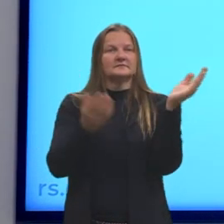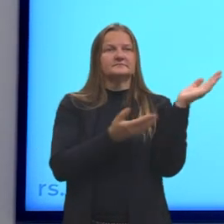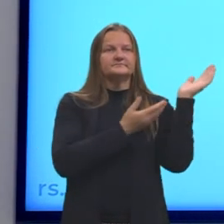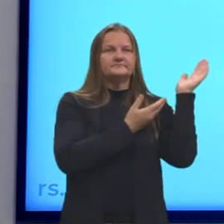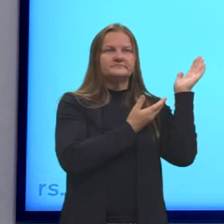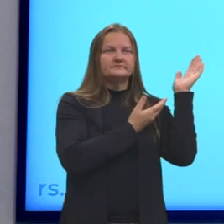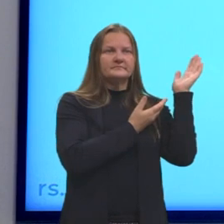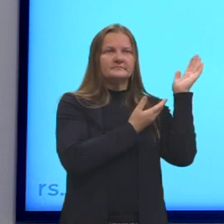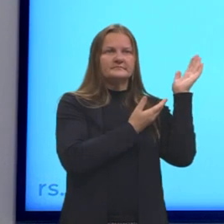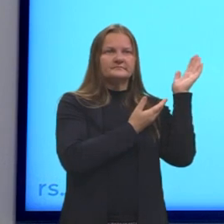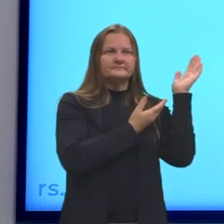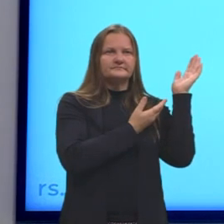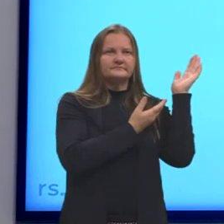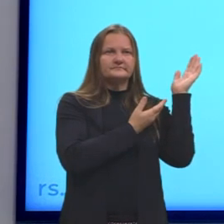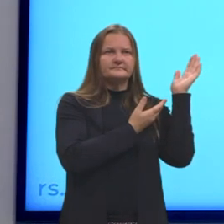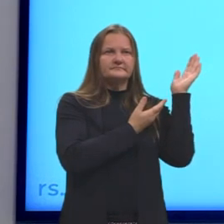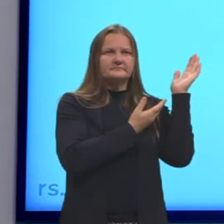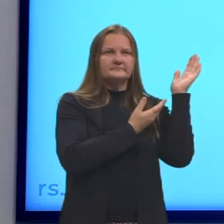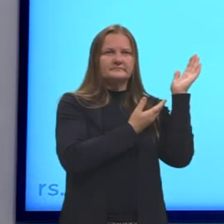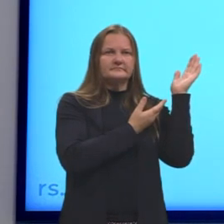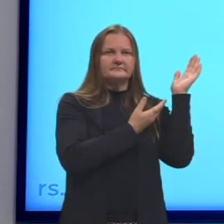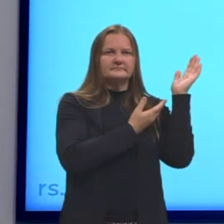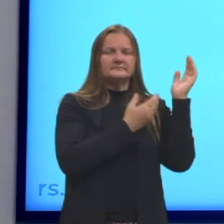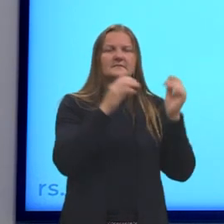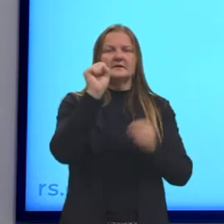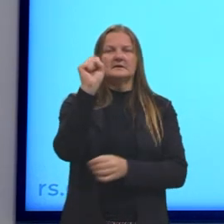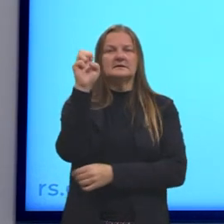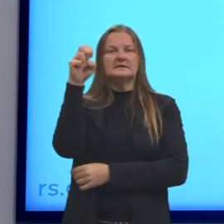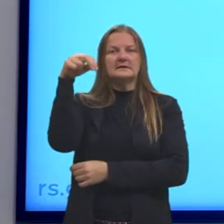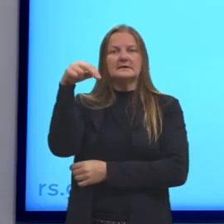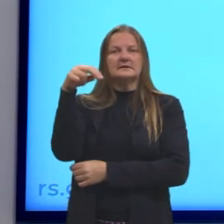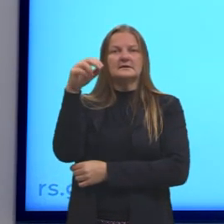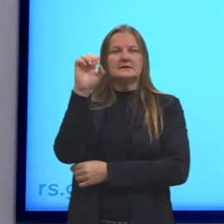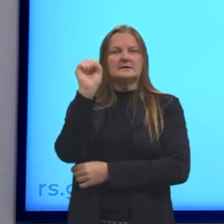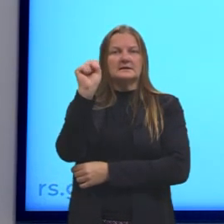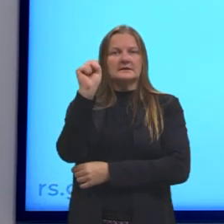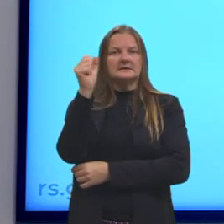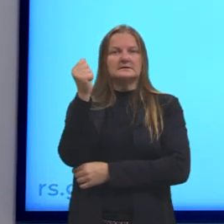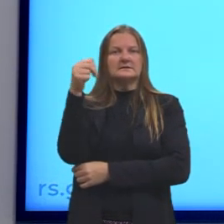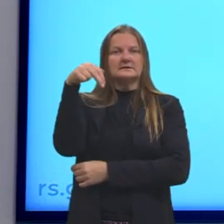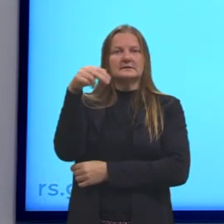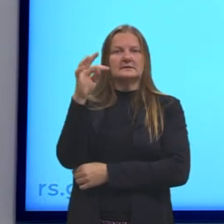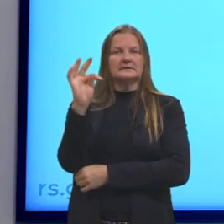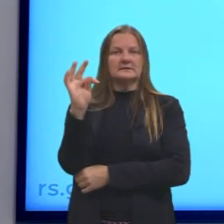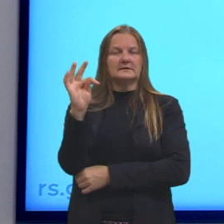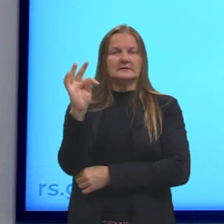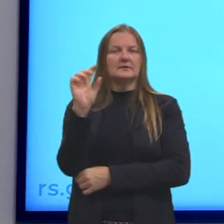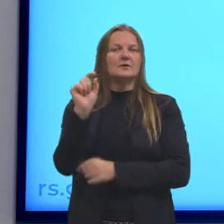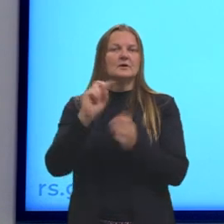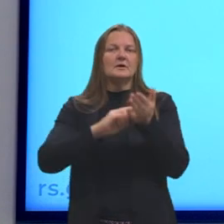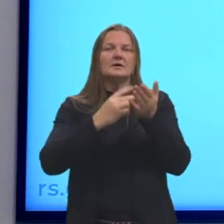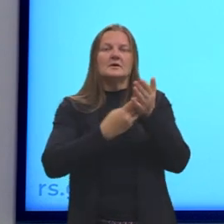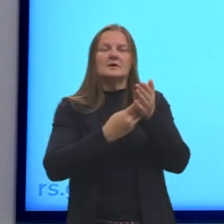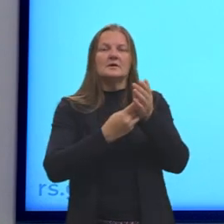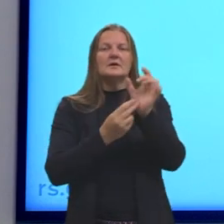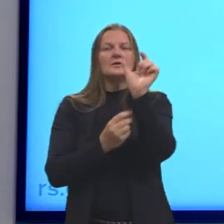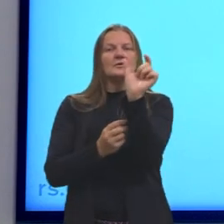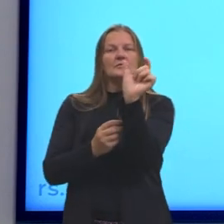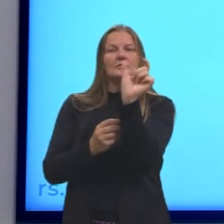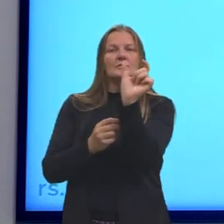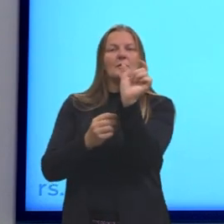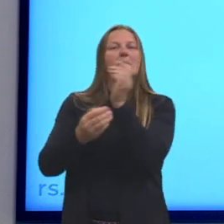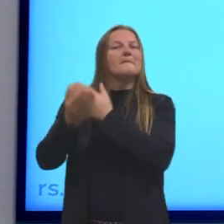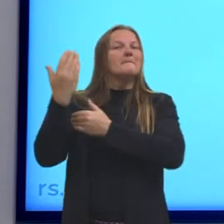acha sad sad sa&de um verbo irregular no